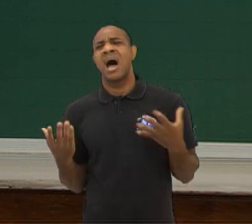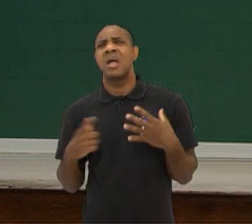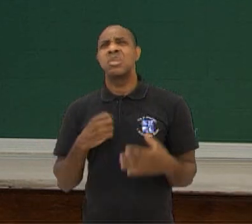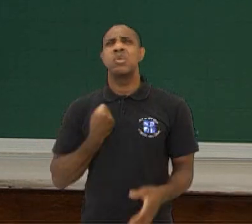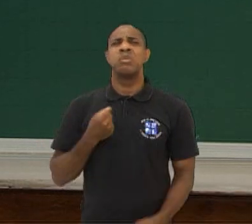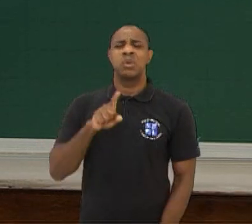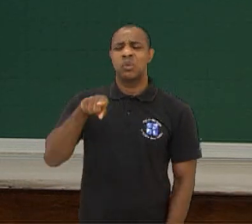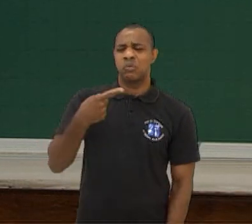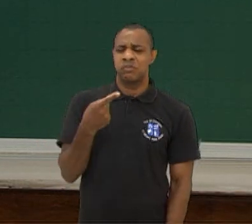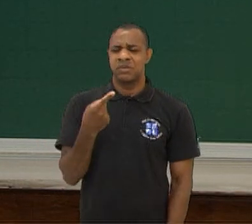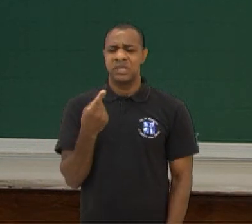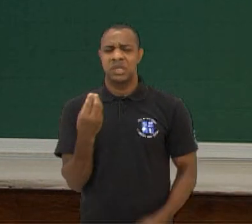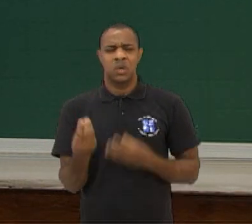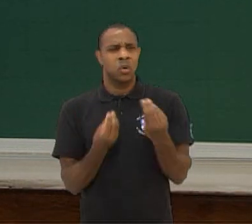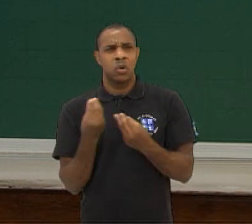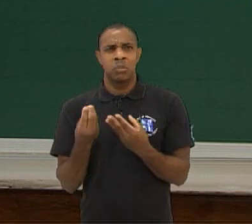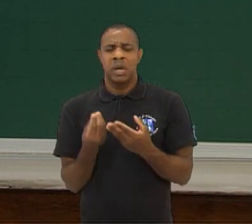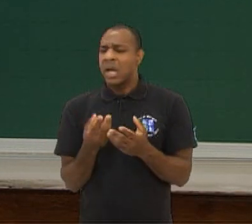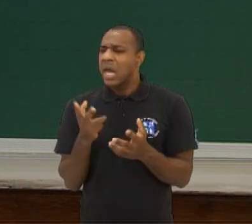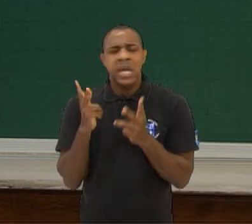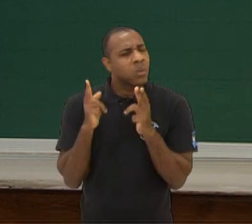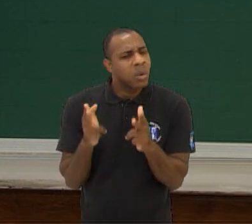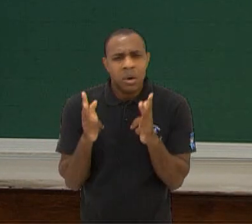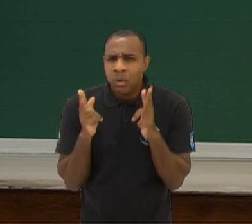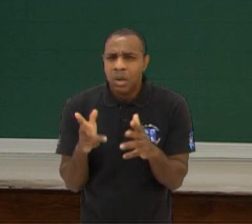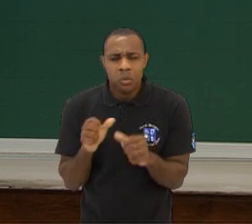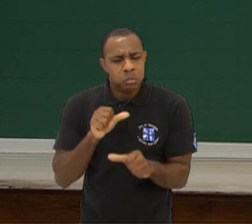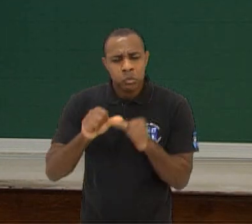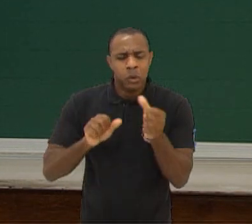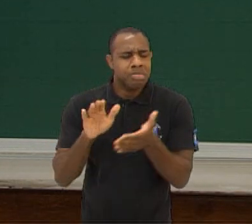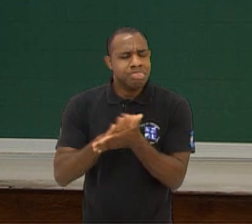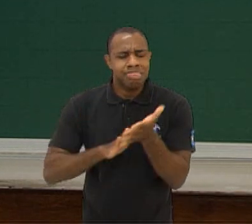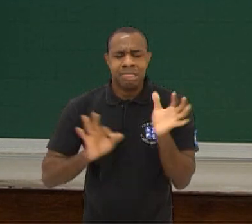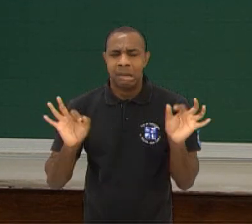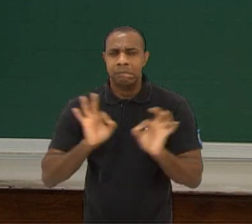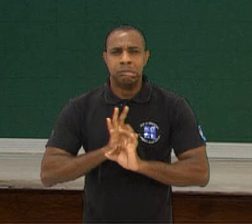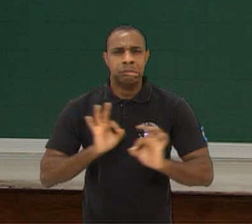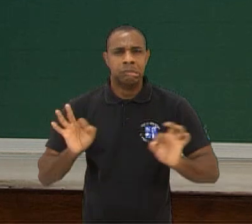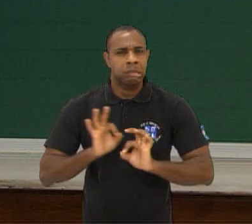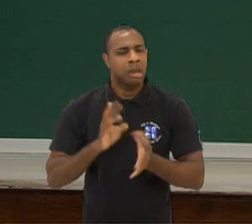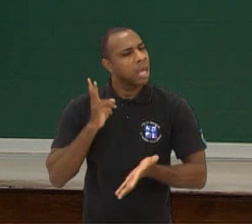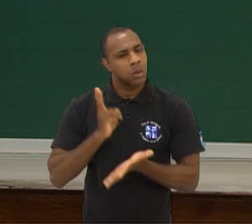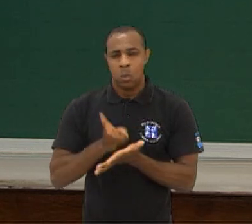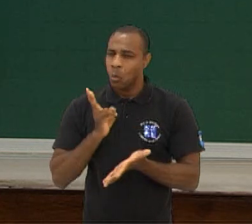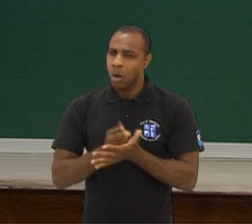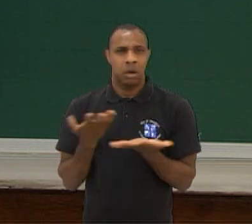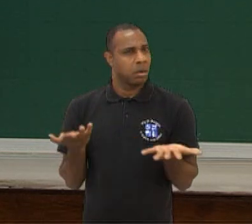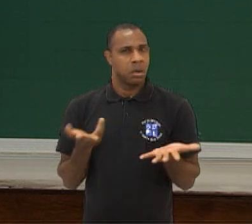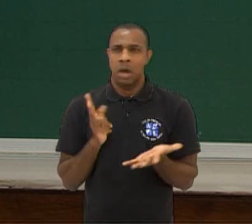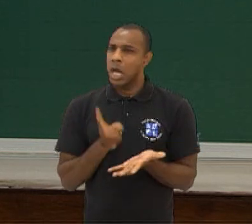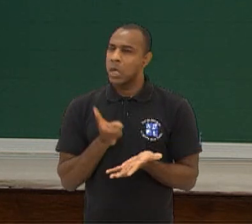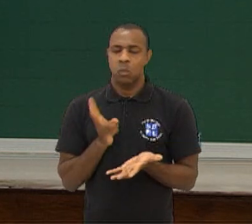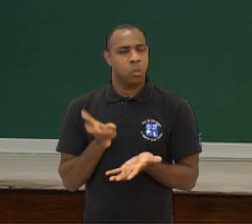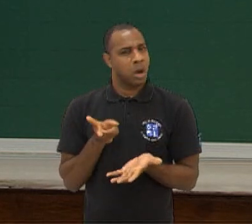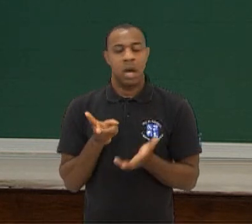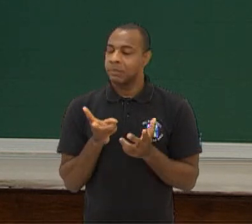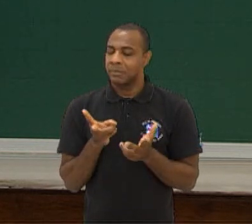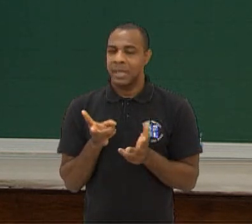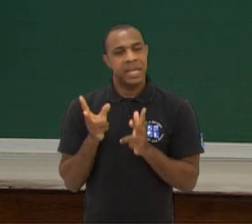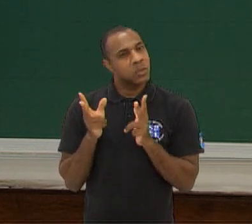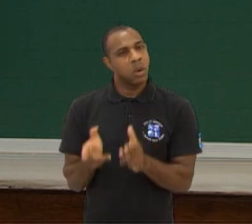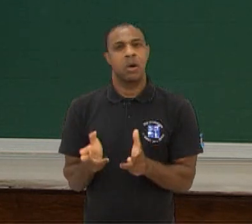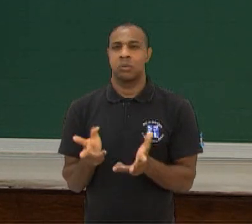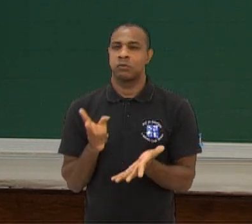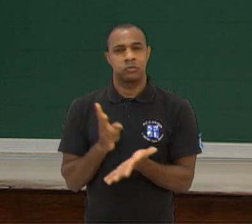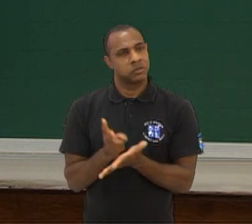vírgula. Gente, o trabalho é igualzinho. Não mudou nada. Tá? Não é porque eu estou trabalhando com número, como é